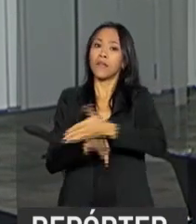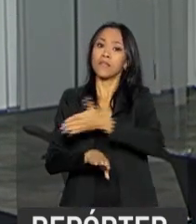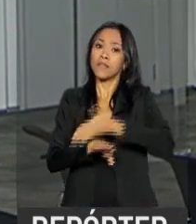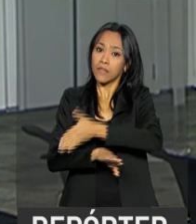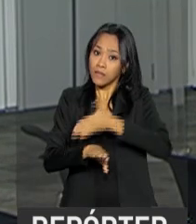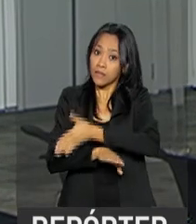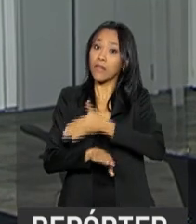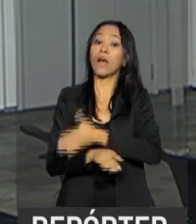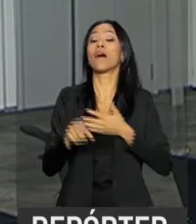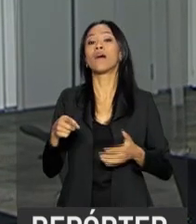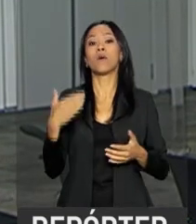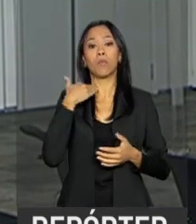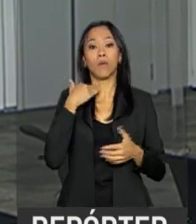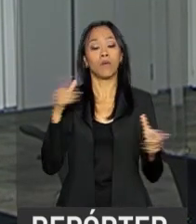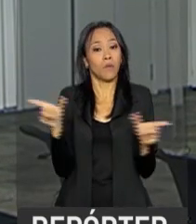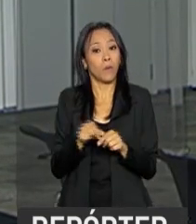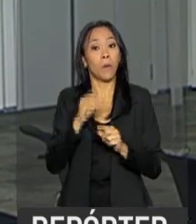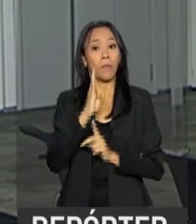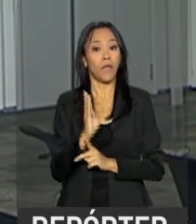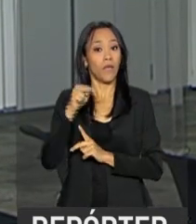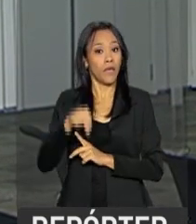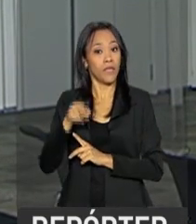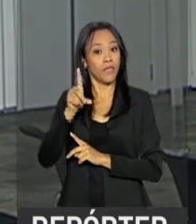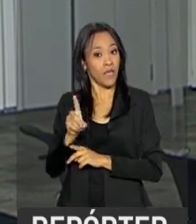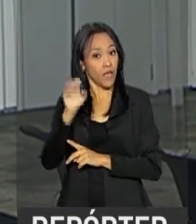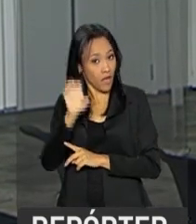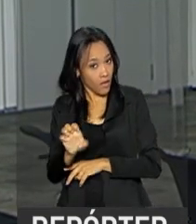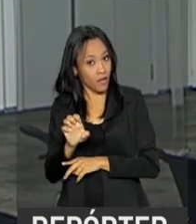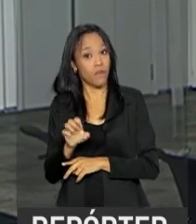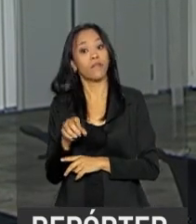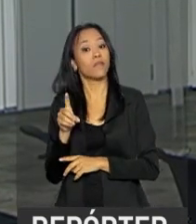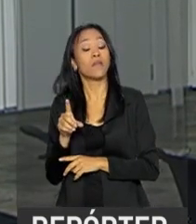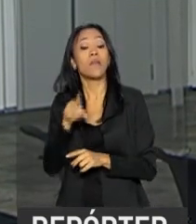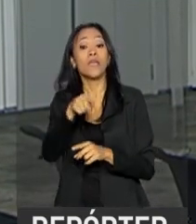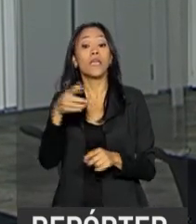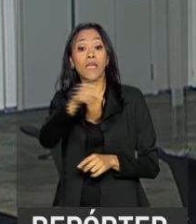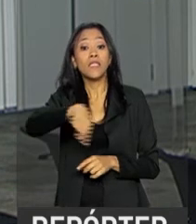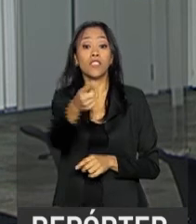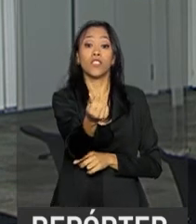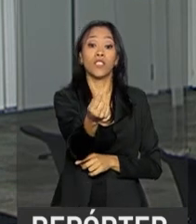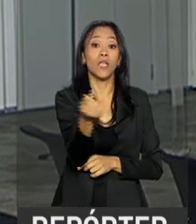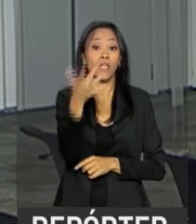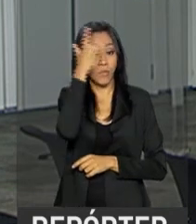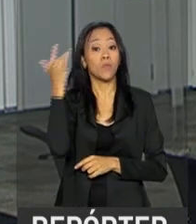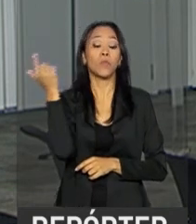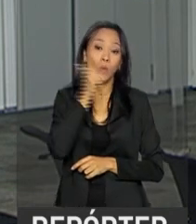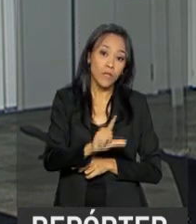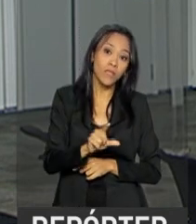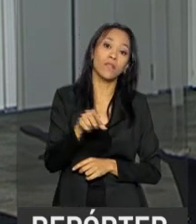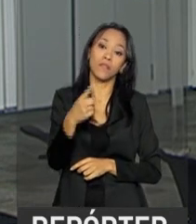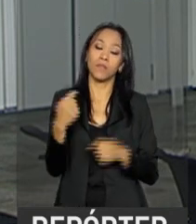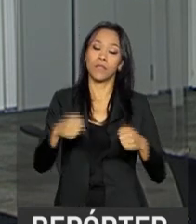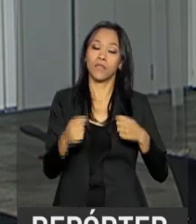bnds o desafio é fazer com que esses recursos cheguem aos empresários para isso vai se valer da